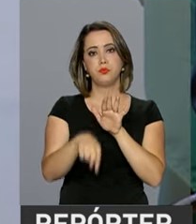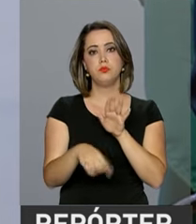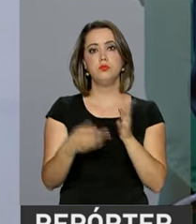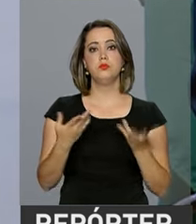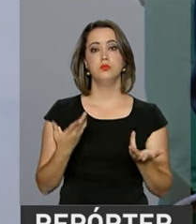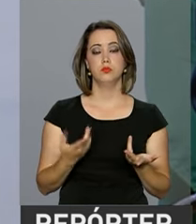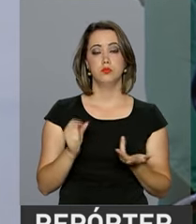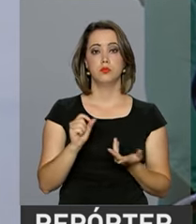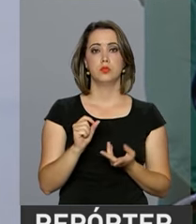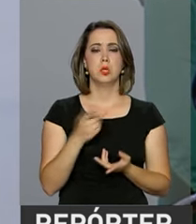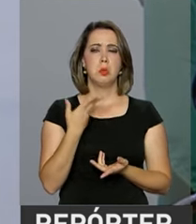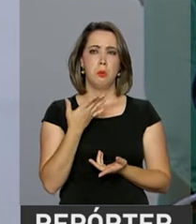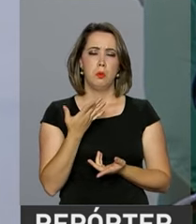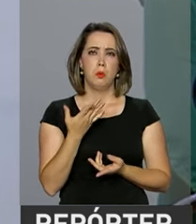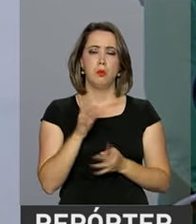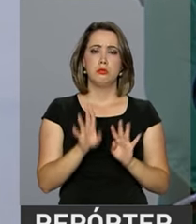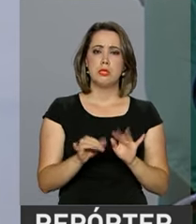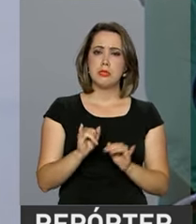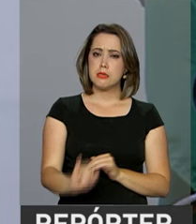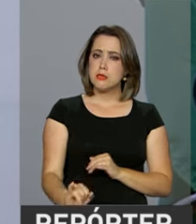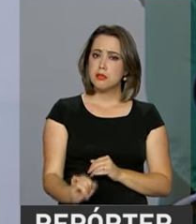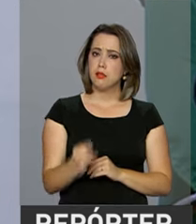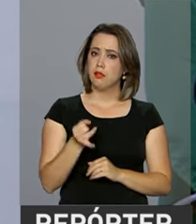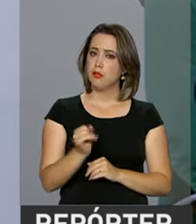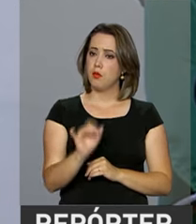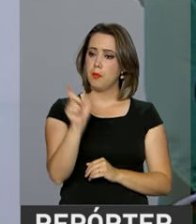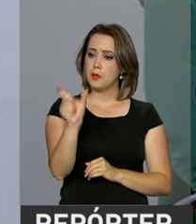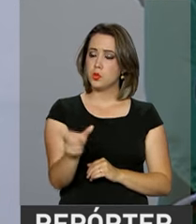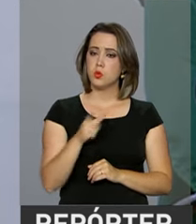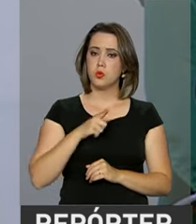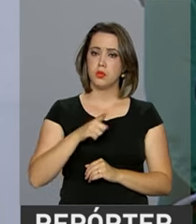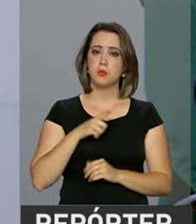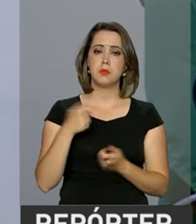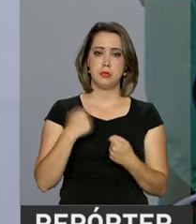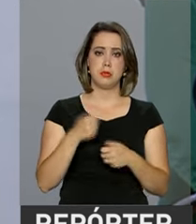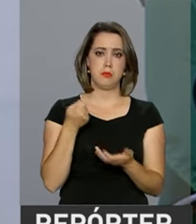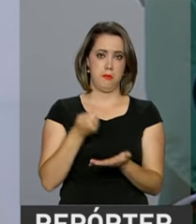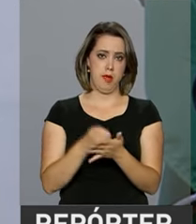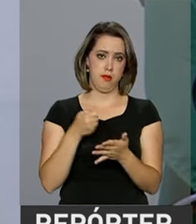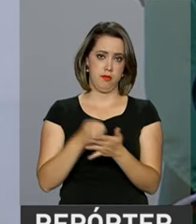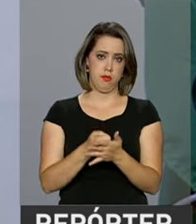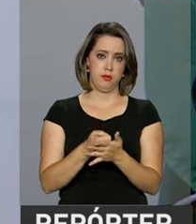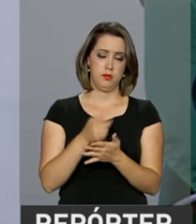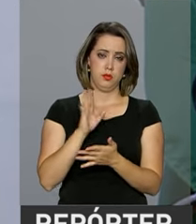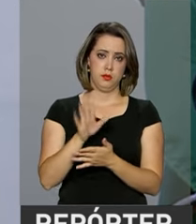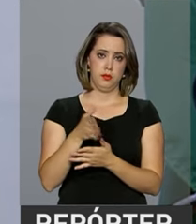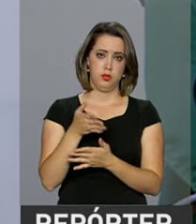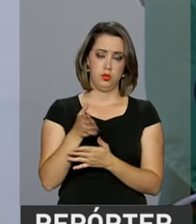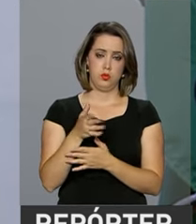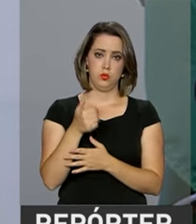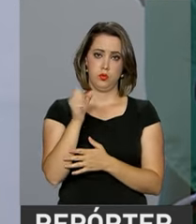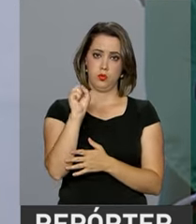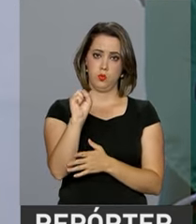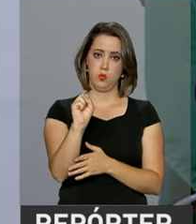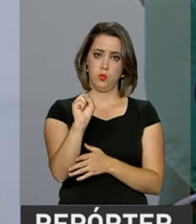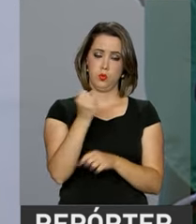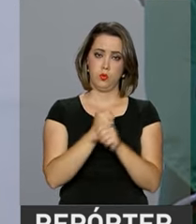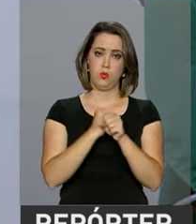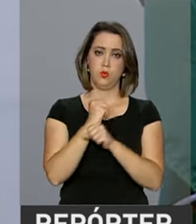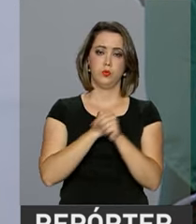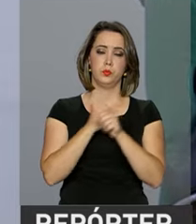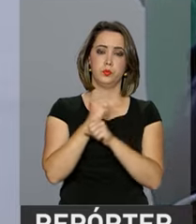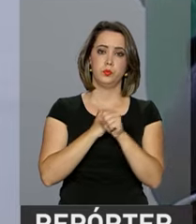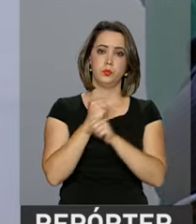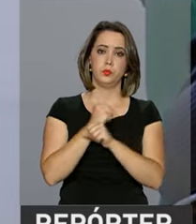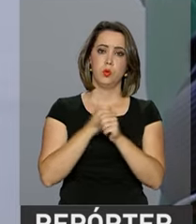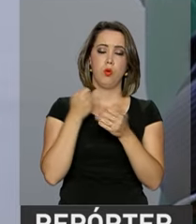abrangida. Supondo-se, por exemplo, que determinado segurado ainda tenha de cumprir, computado o período adicional, 8 anos de contribuição